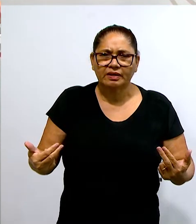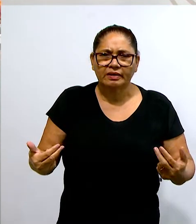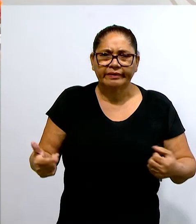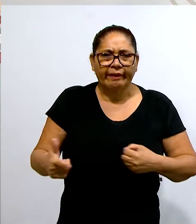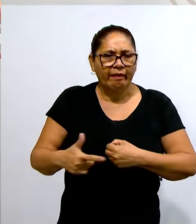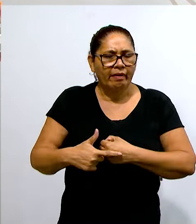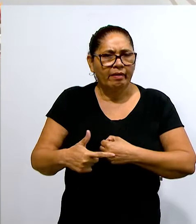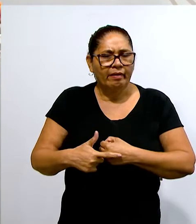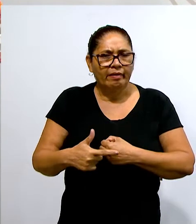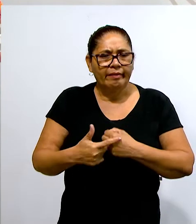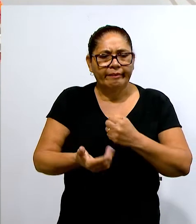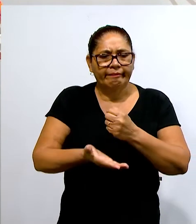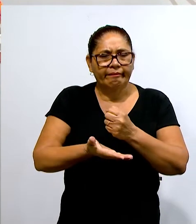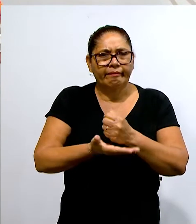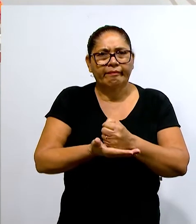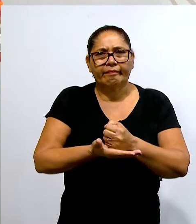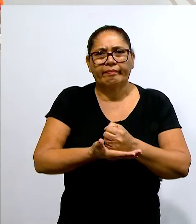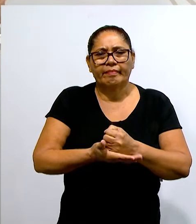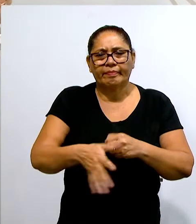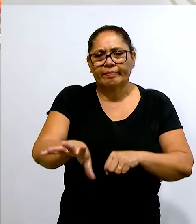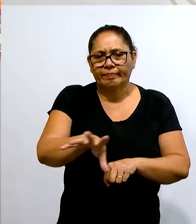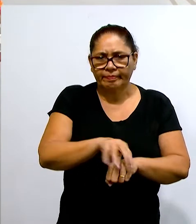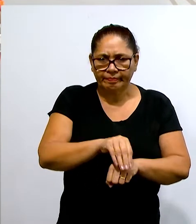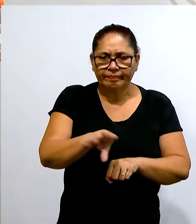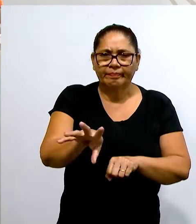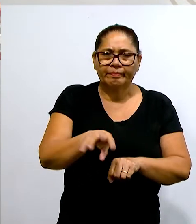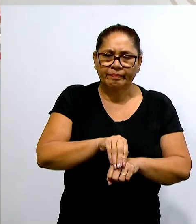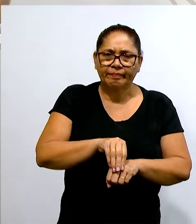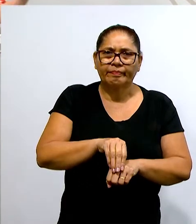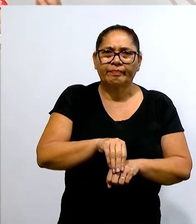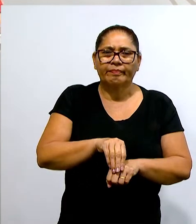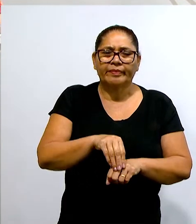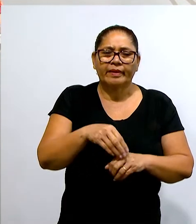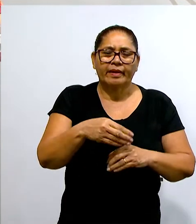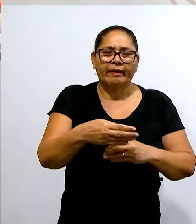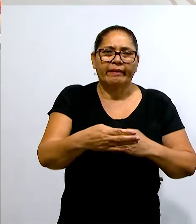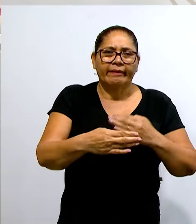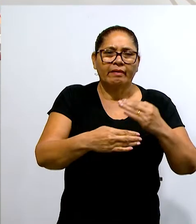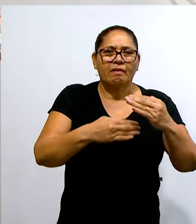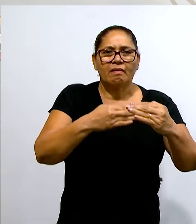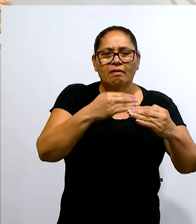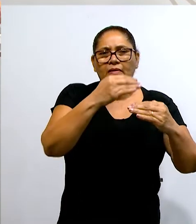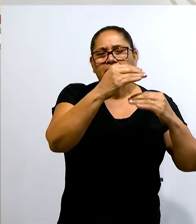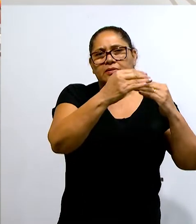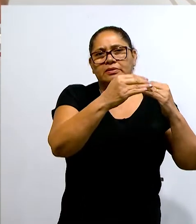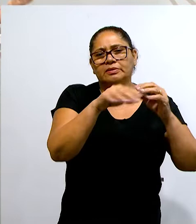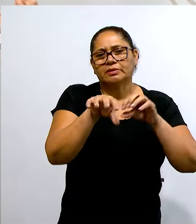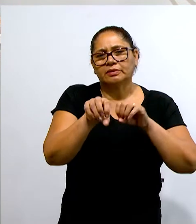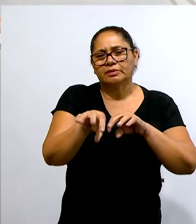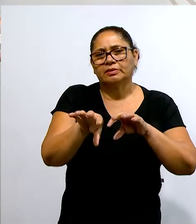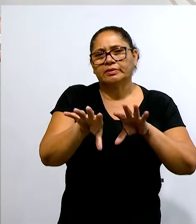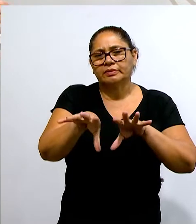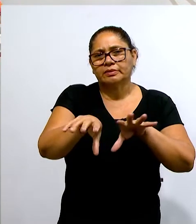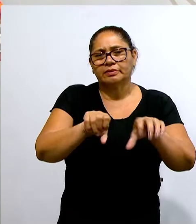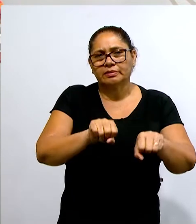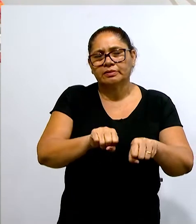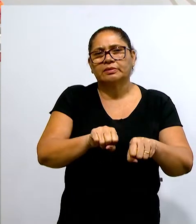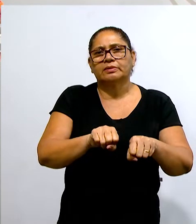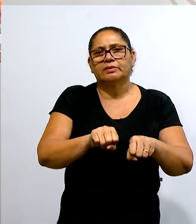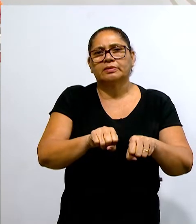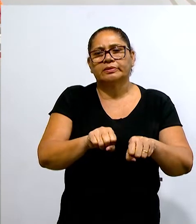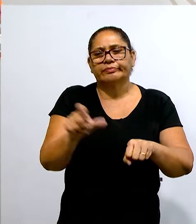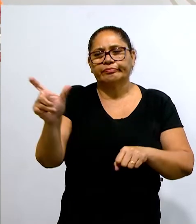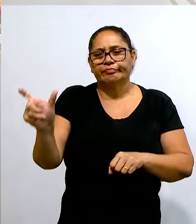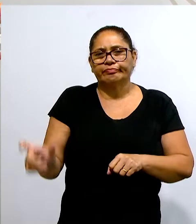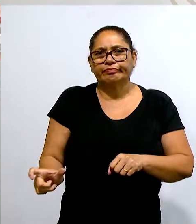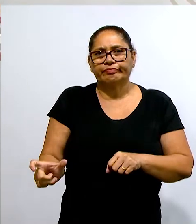elementos nas bases de conhecimento deles, e aí isso contribui para que a finalidade da educação, a formação integral do